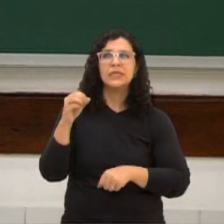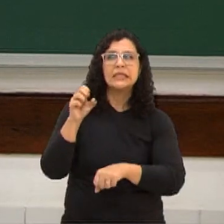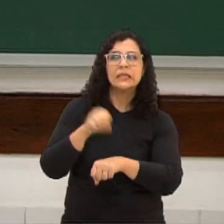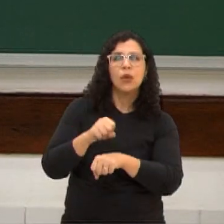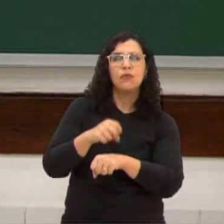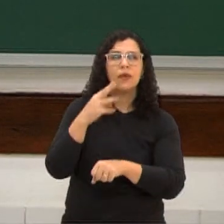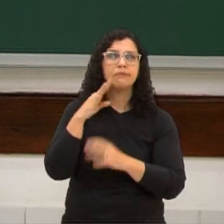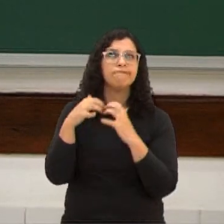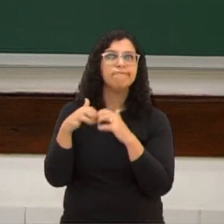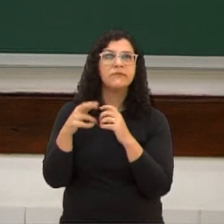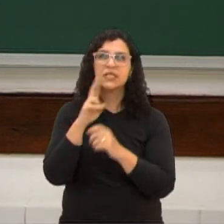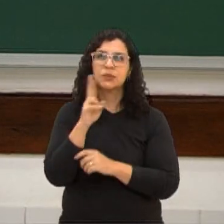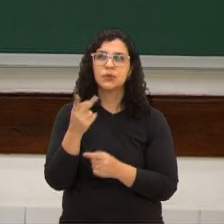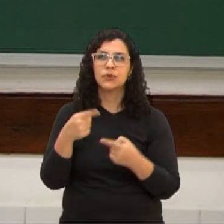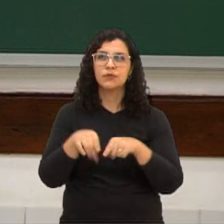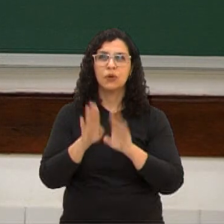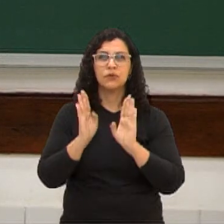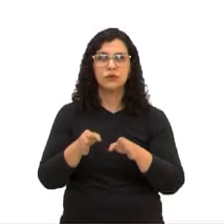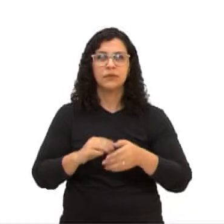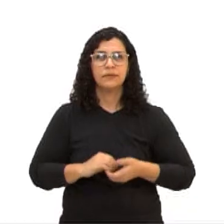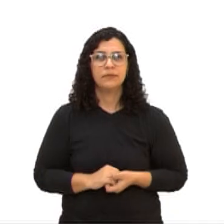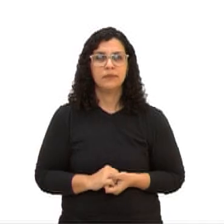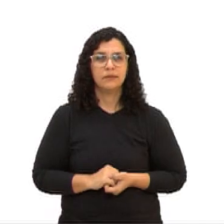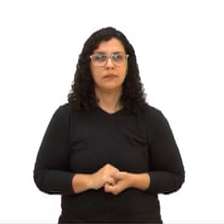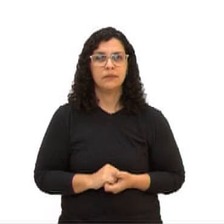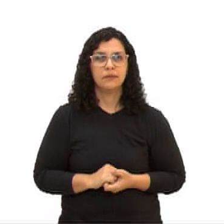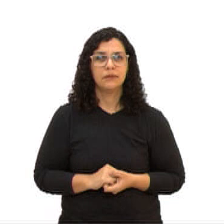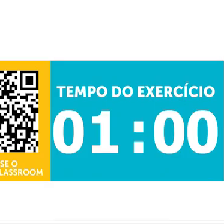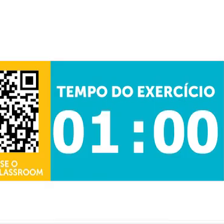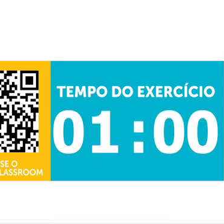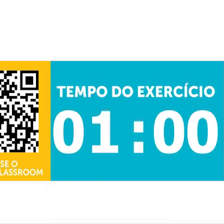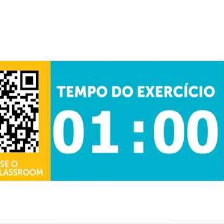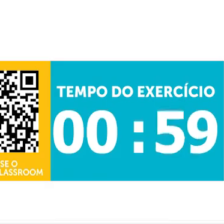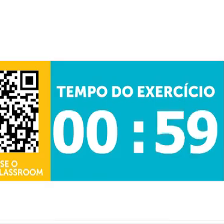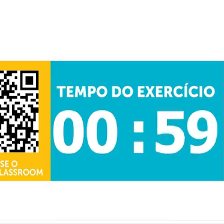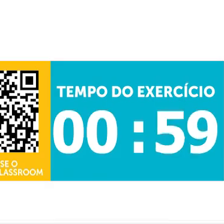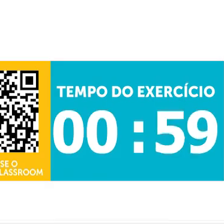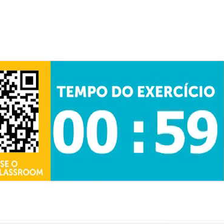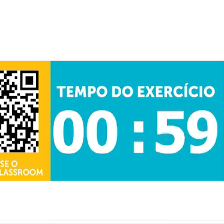vocês reflitam e respondam e a gente já volta, tá?